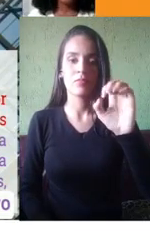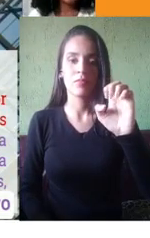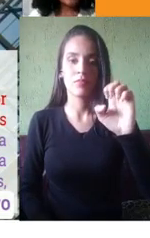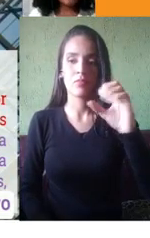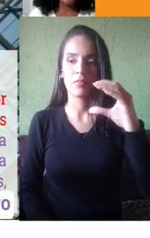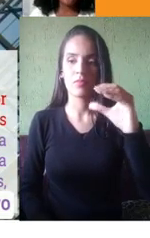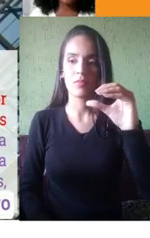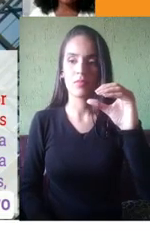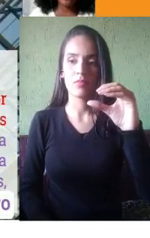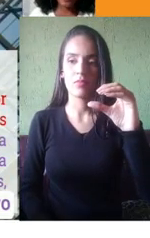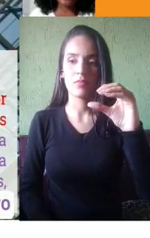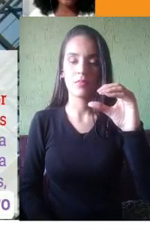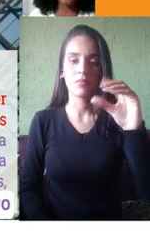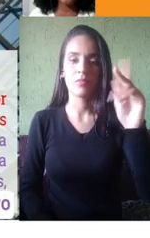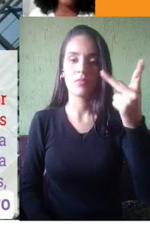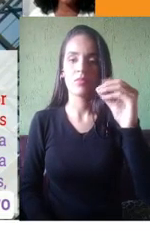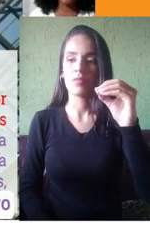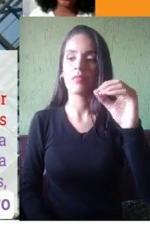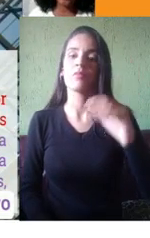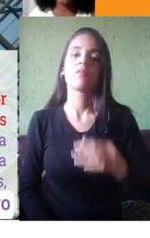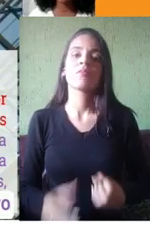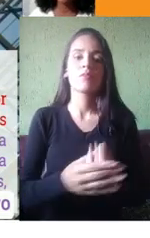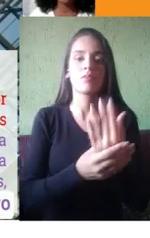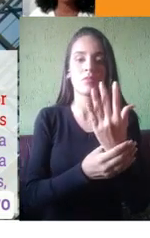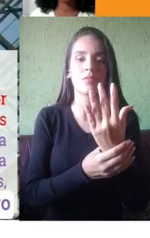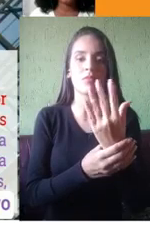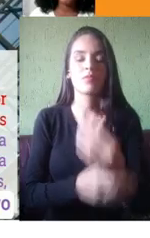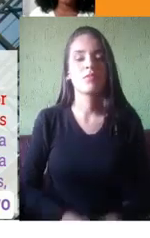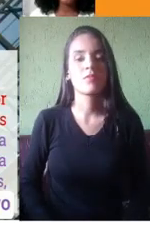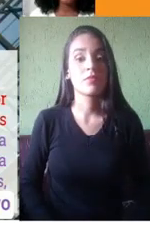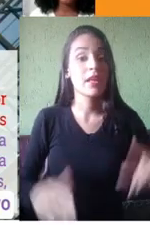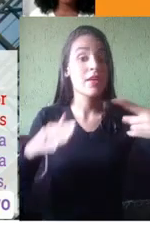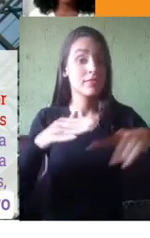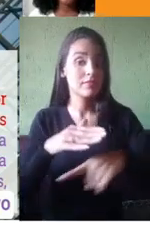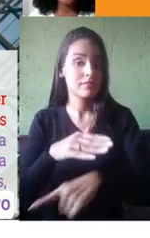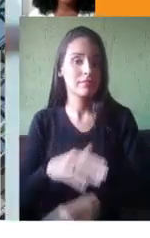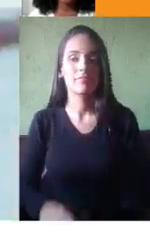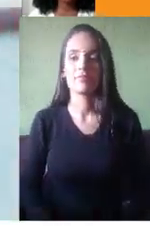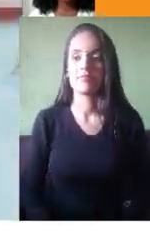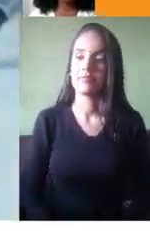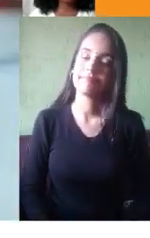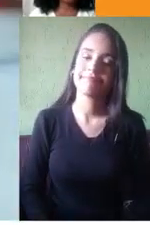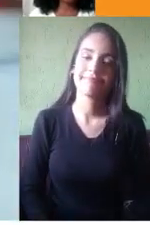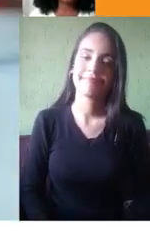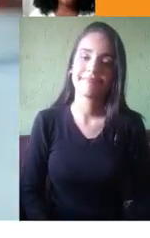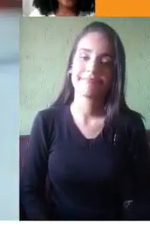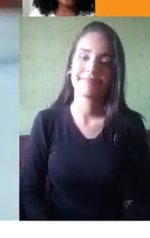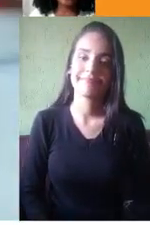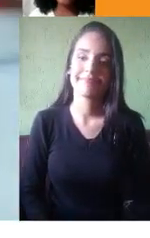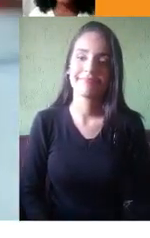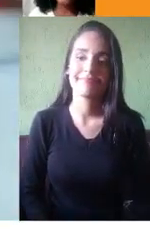avançada. Então, é nessa ordem que vão aparecer as duas funções da conclusão. Entendido? Agora sim, vamos à